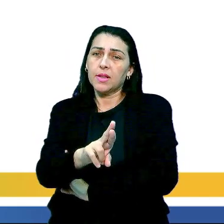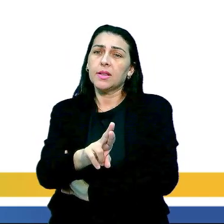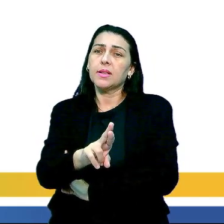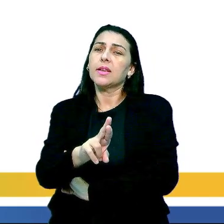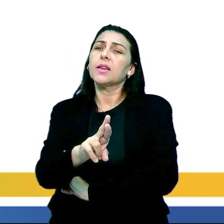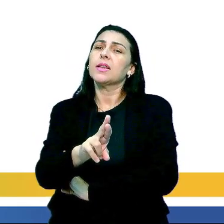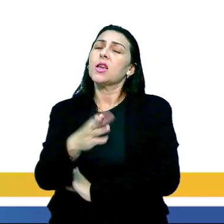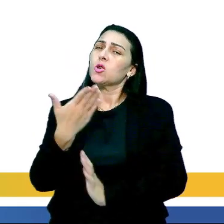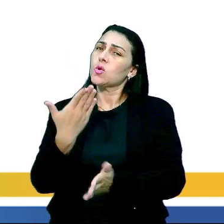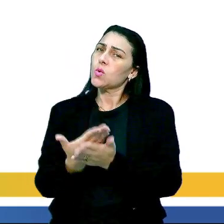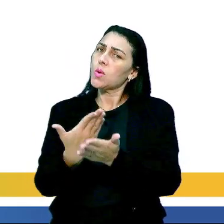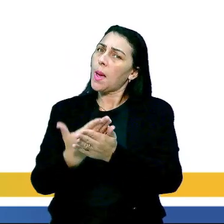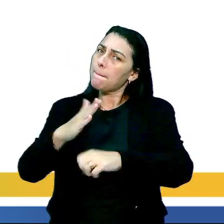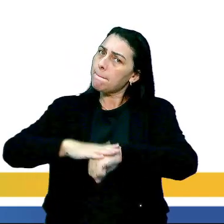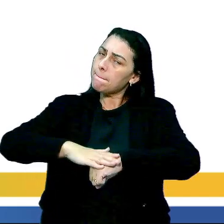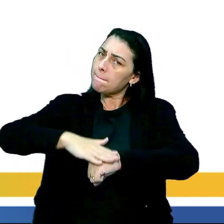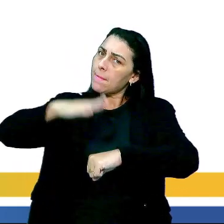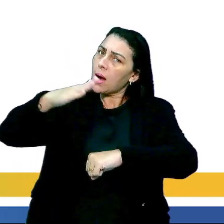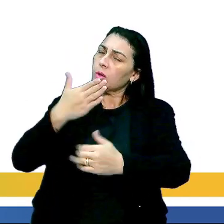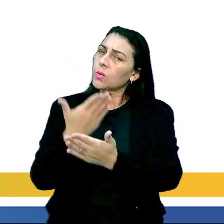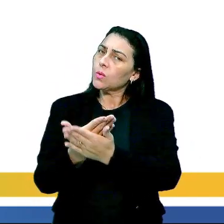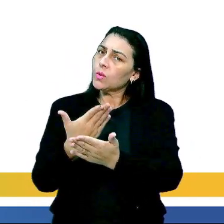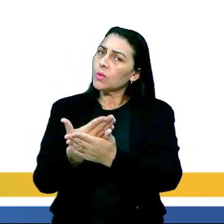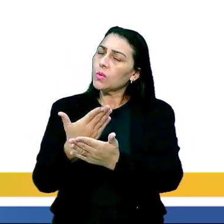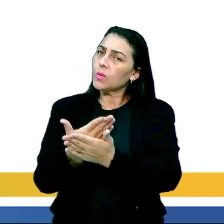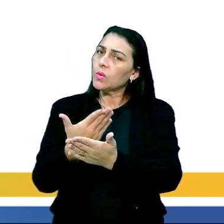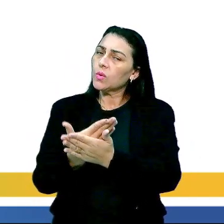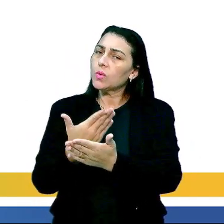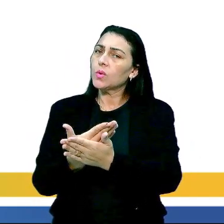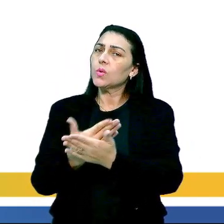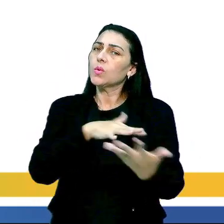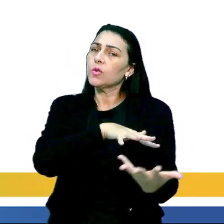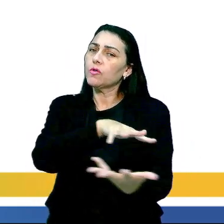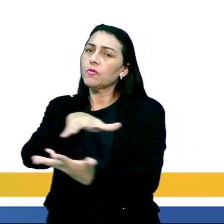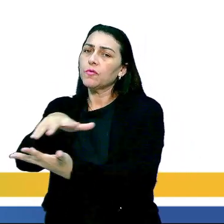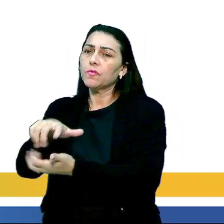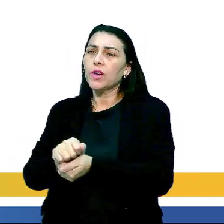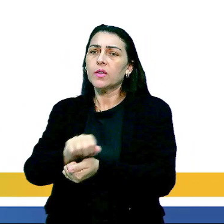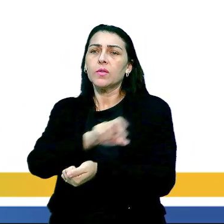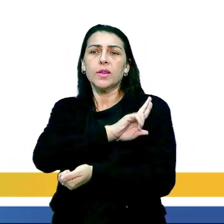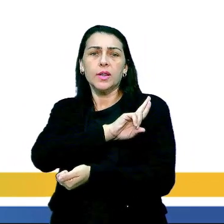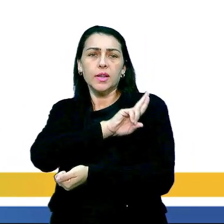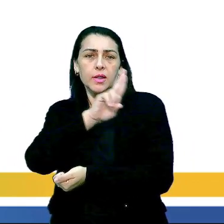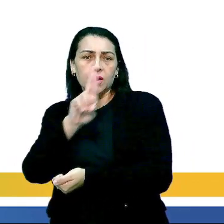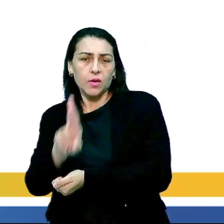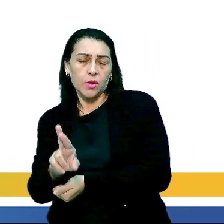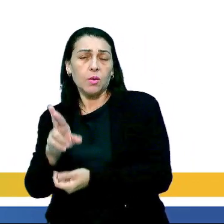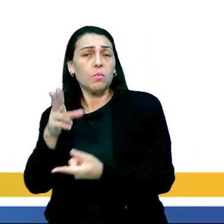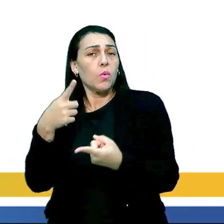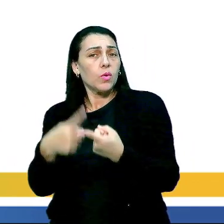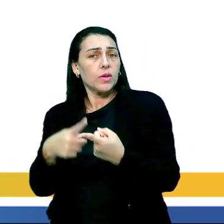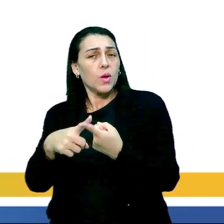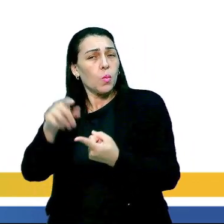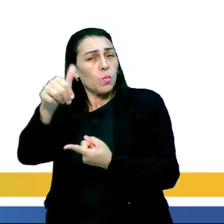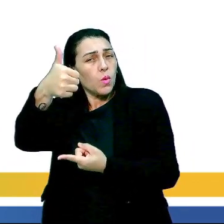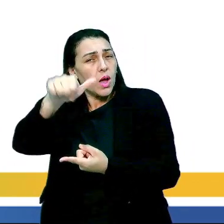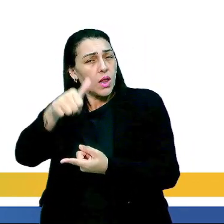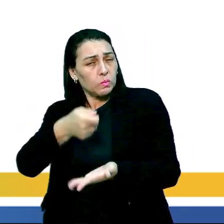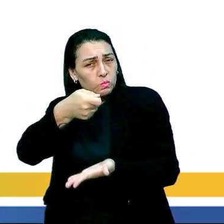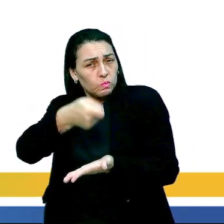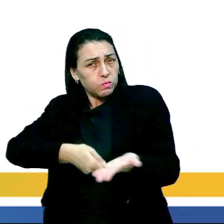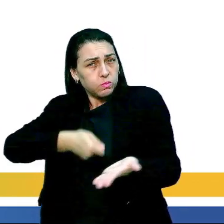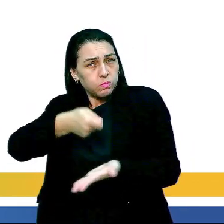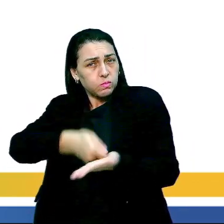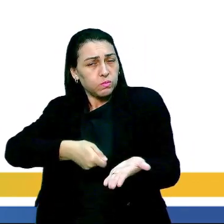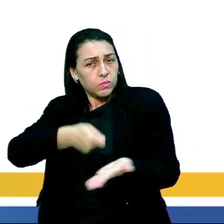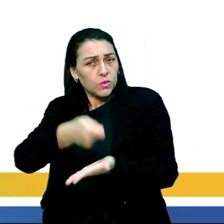se especializar no estudo de um determinado universo religioso, pois somente uma análise